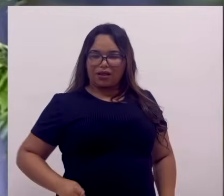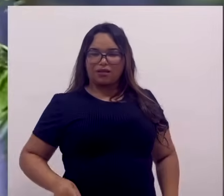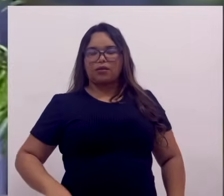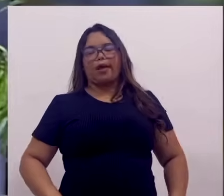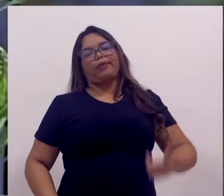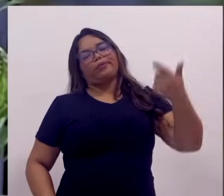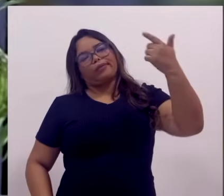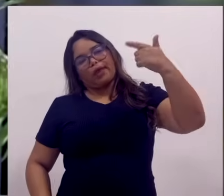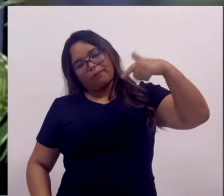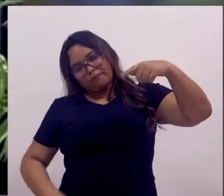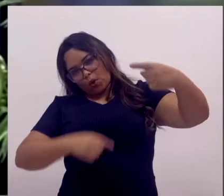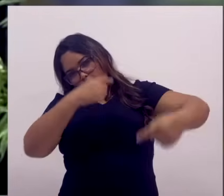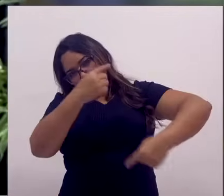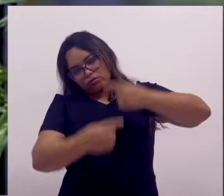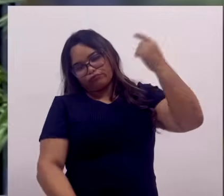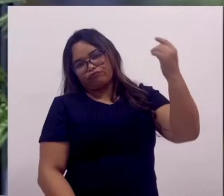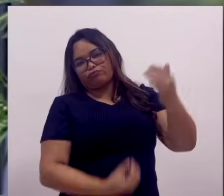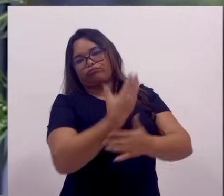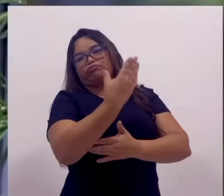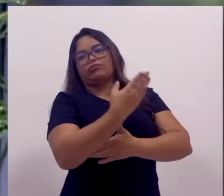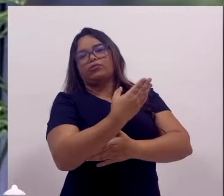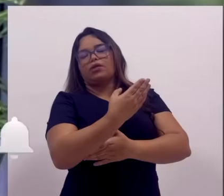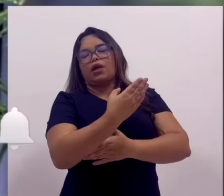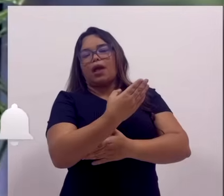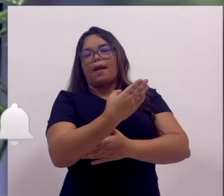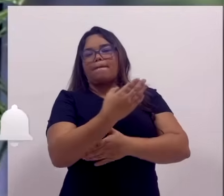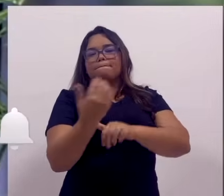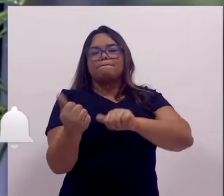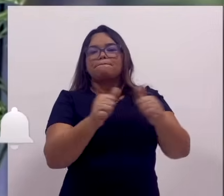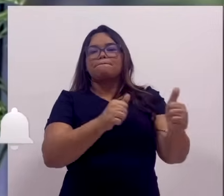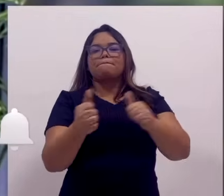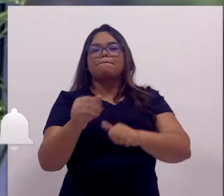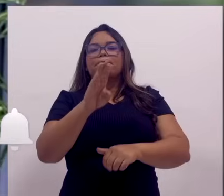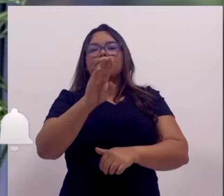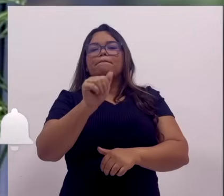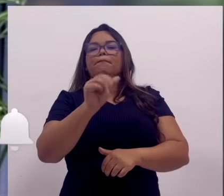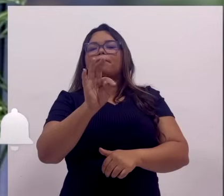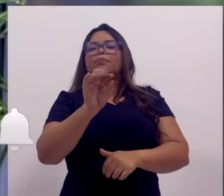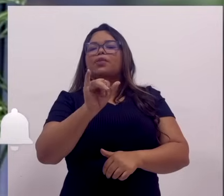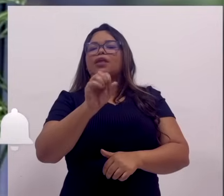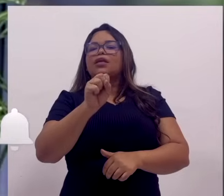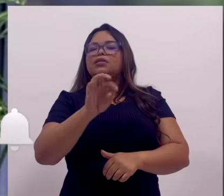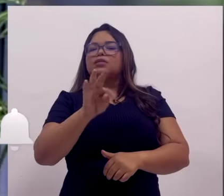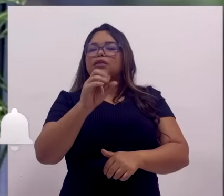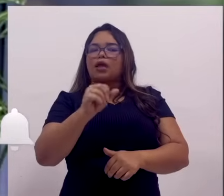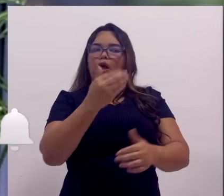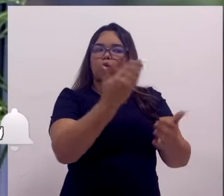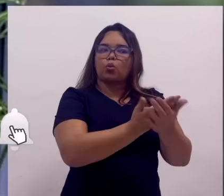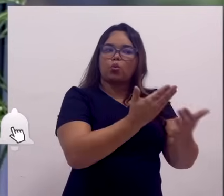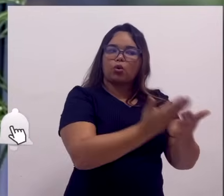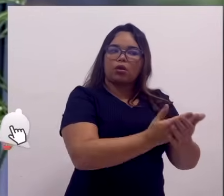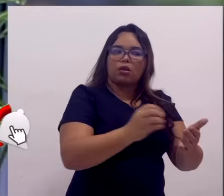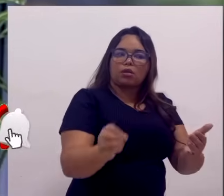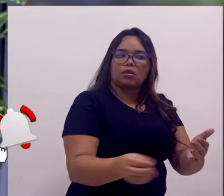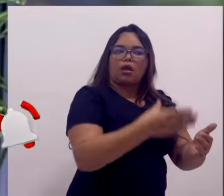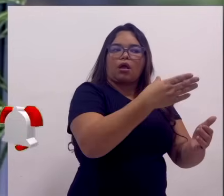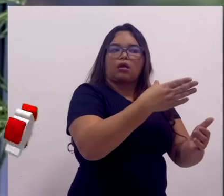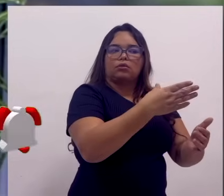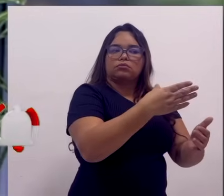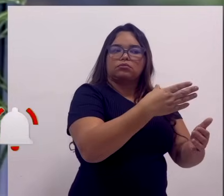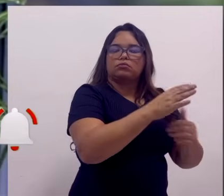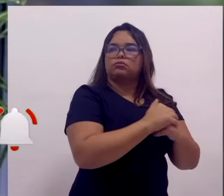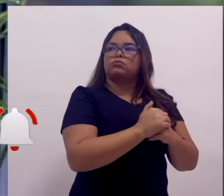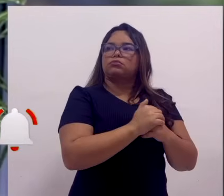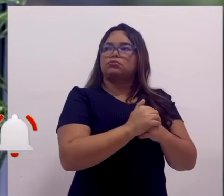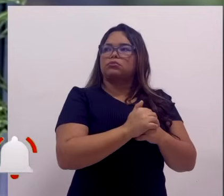E em seguida vêm os batistas. E encontram alguma coisa, alguma informação. E os luteranos dizem: "Bem,